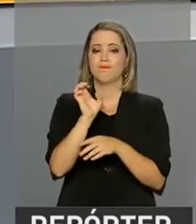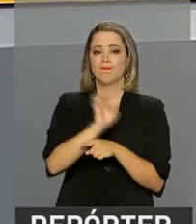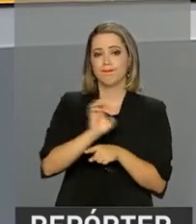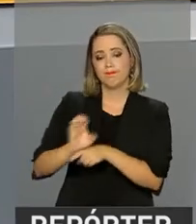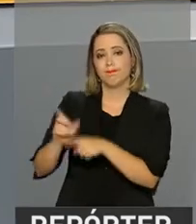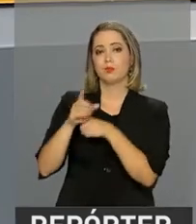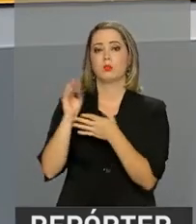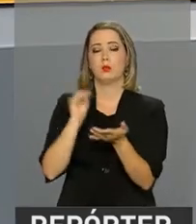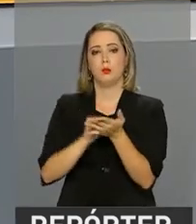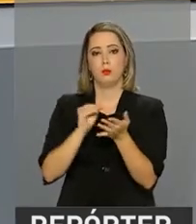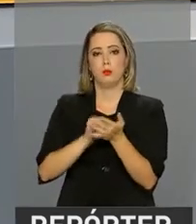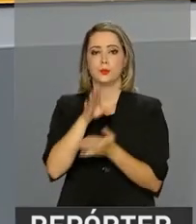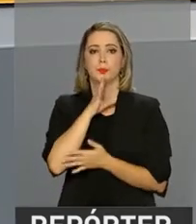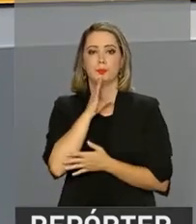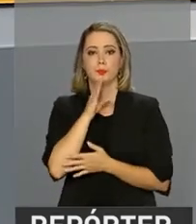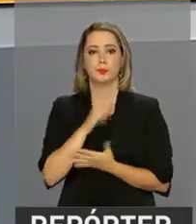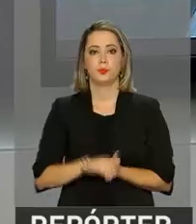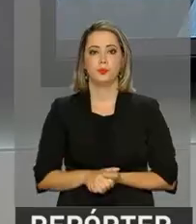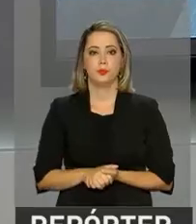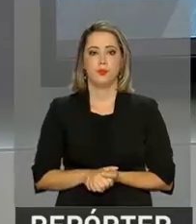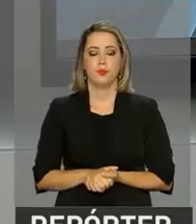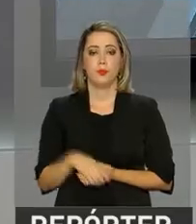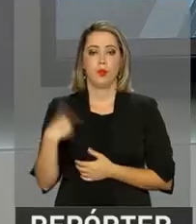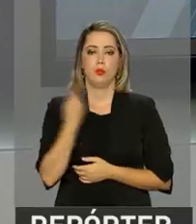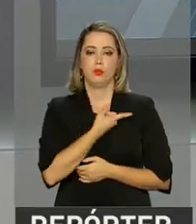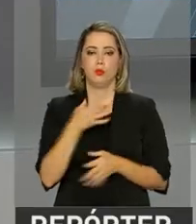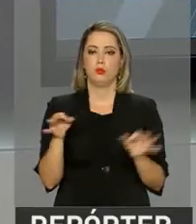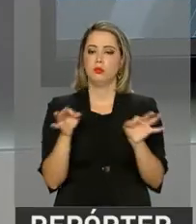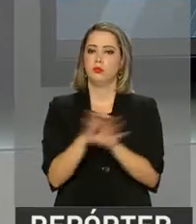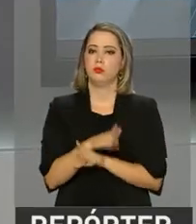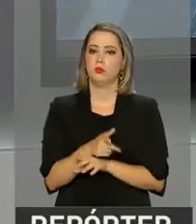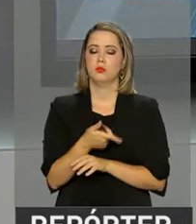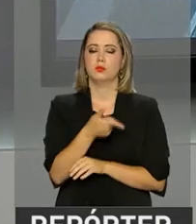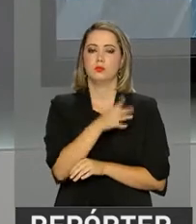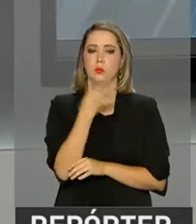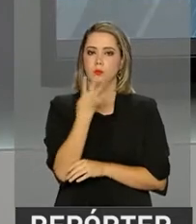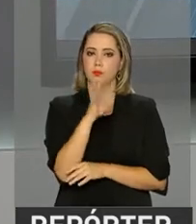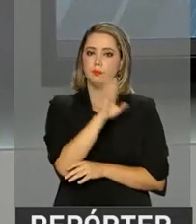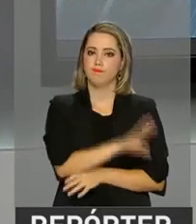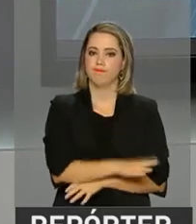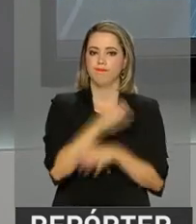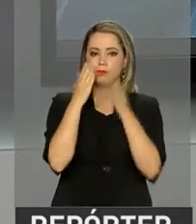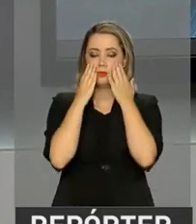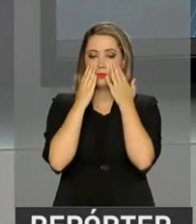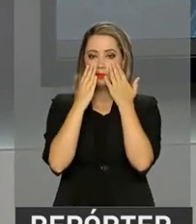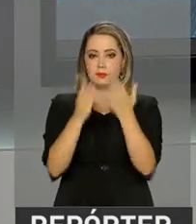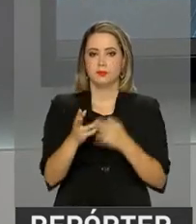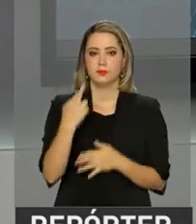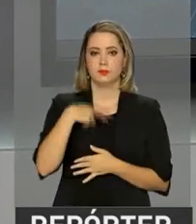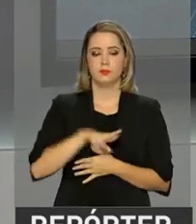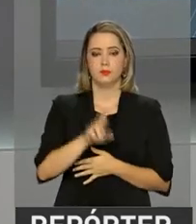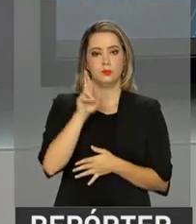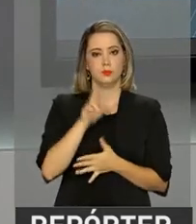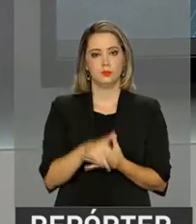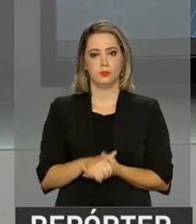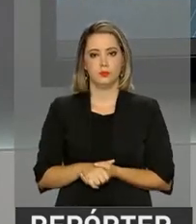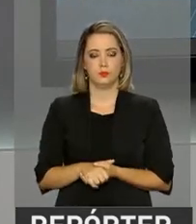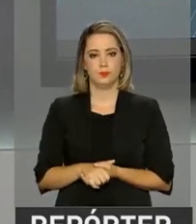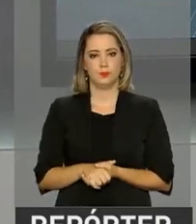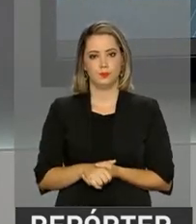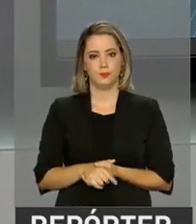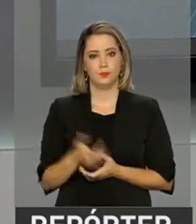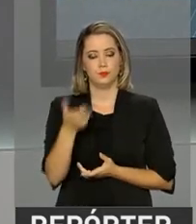ainda sem esse reconhecimento. Nós ficamos por aqui. Voltamos às 16h na próxima edição do Repórter